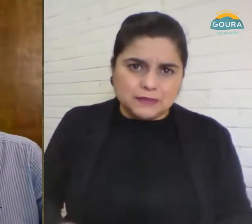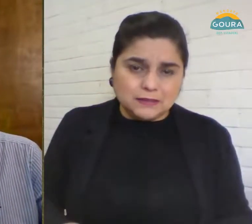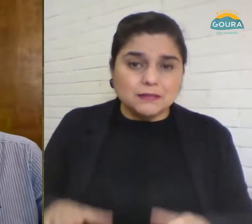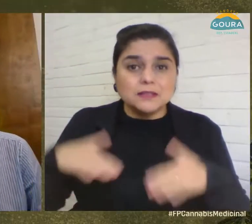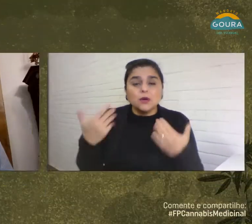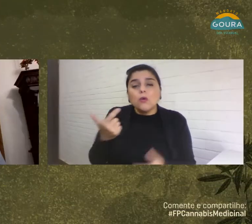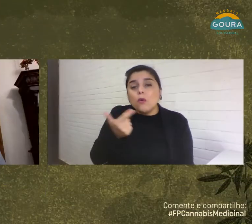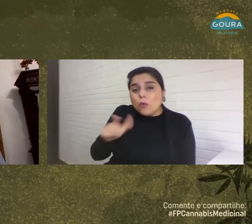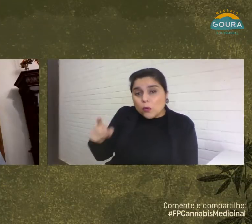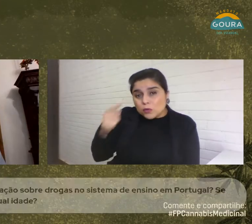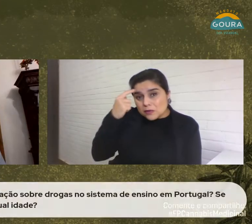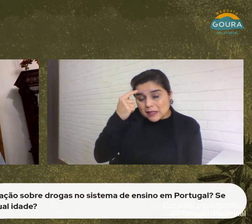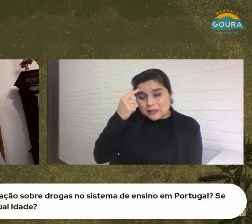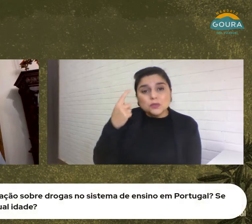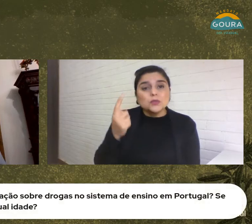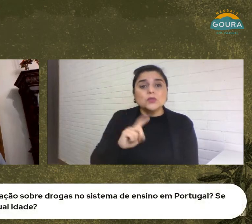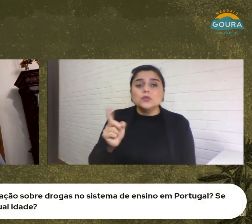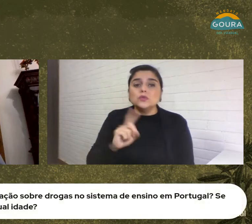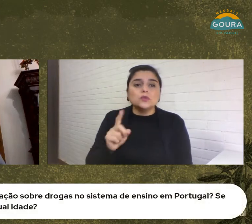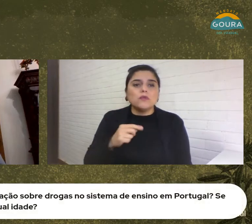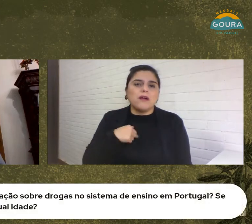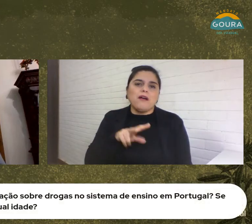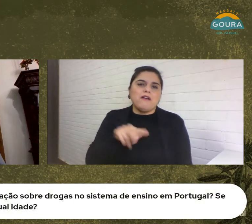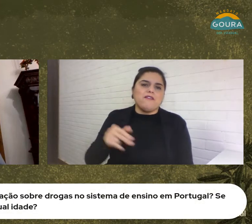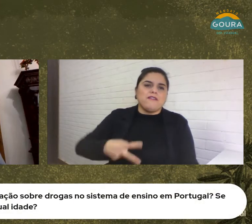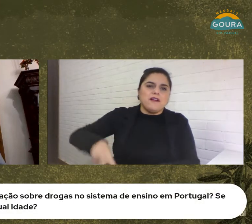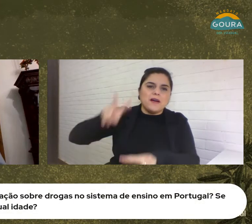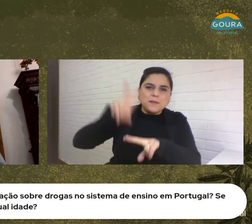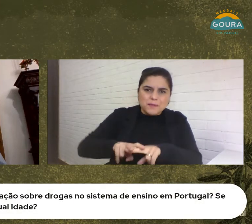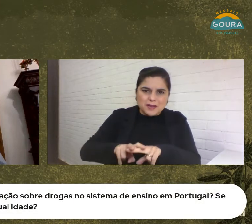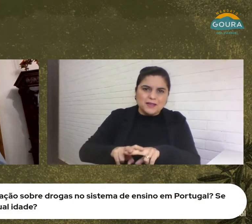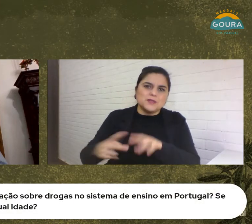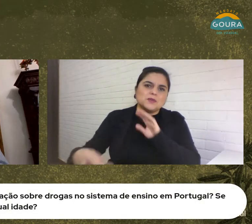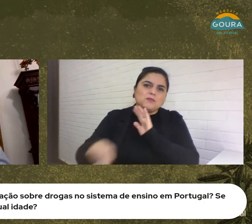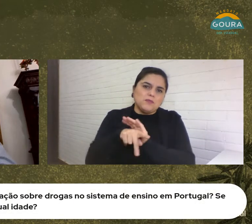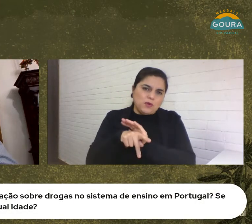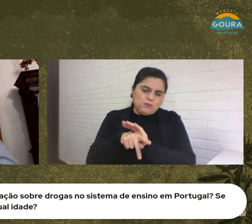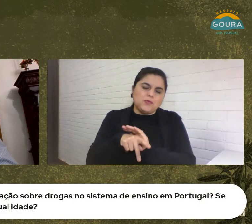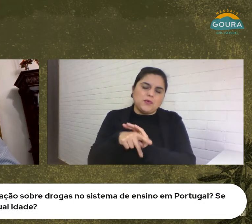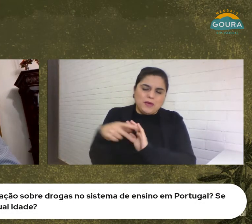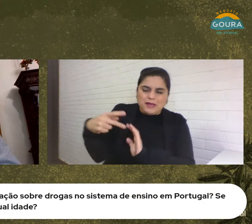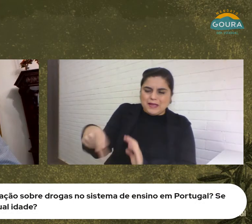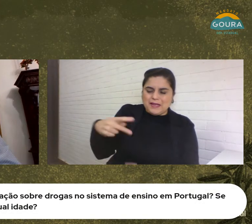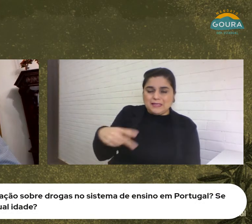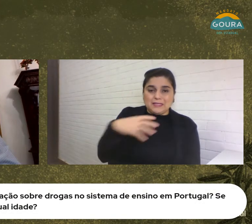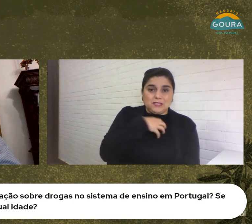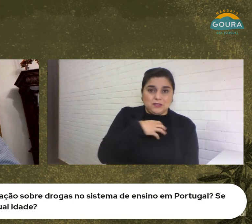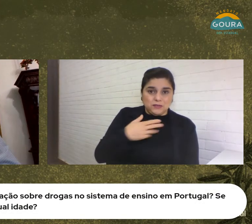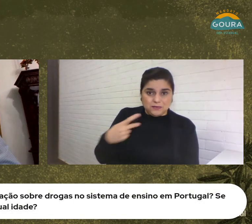à cadeia, nunca serei preso por essa conduta. Portanto, esta